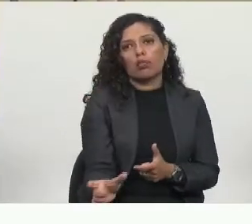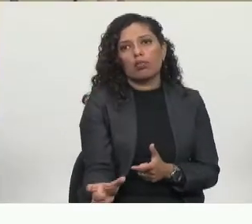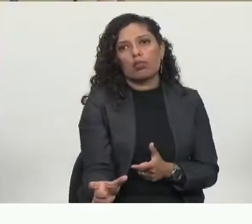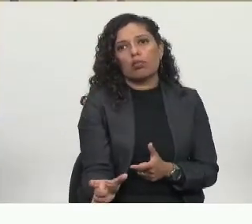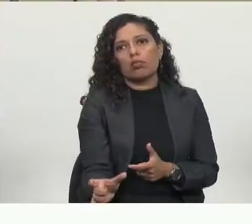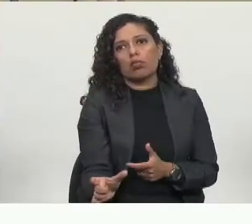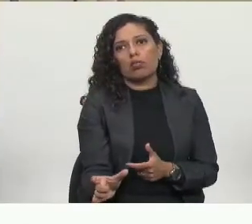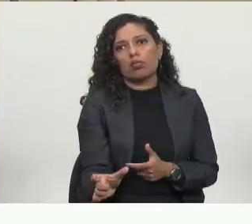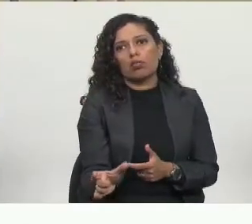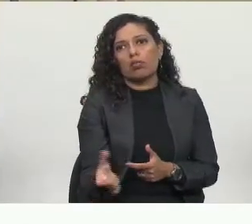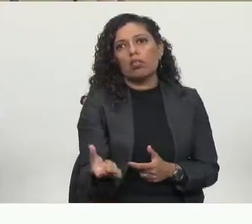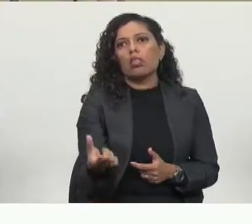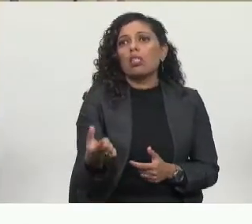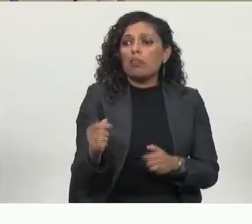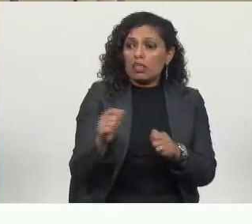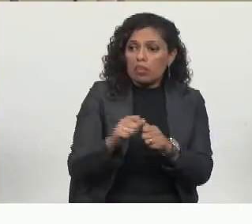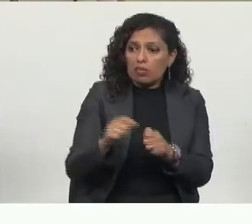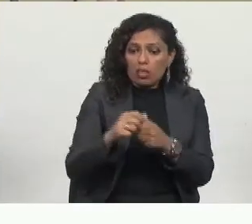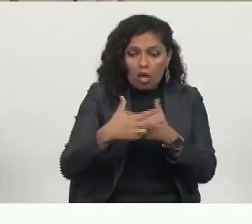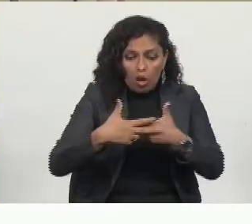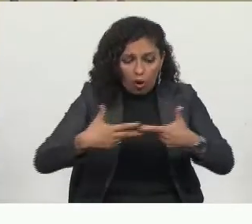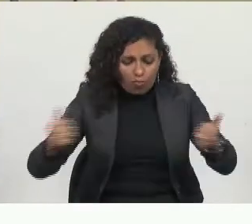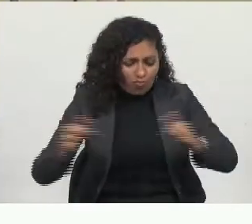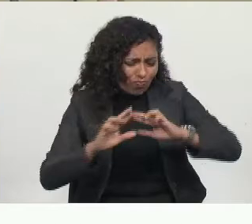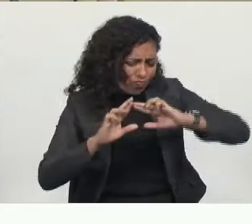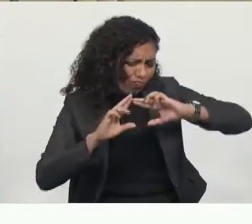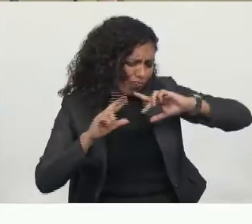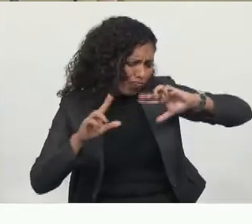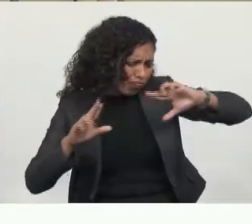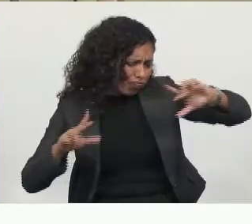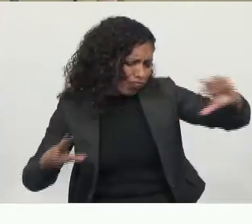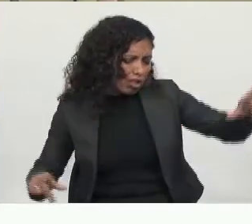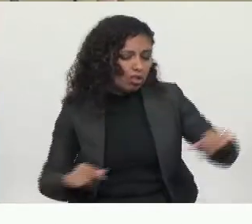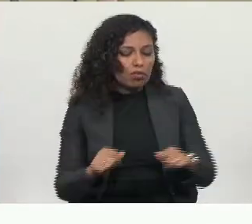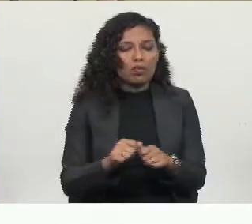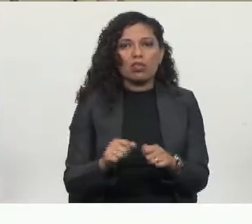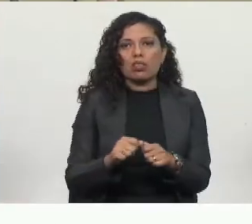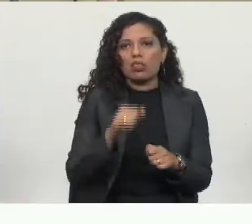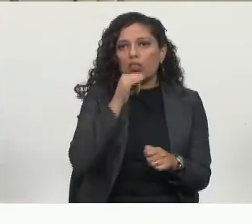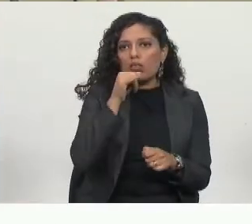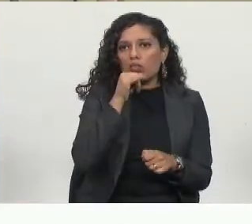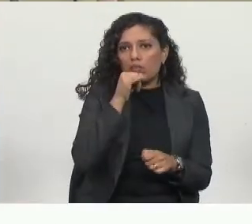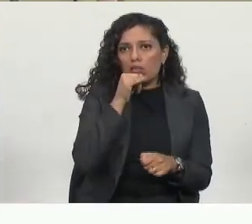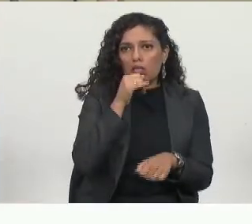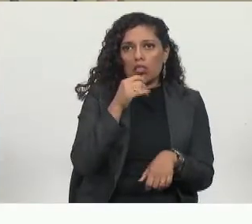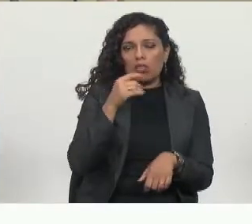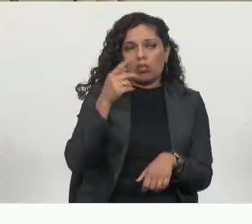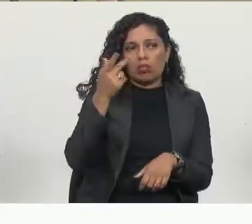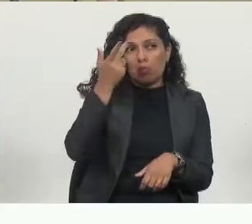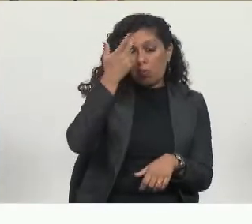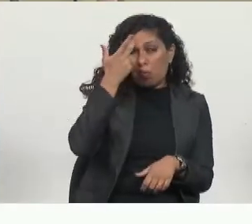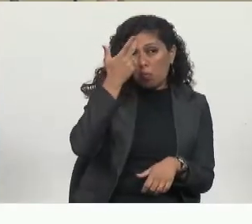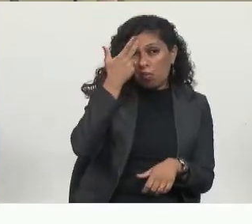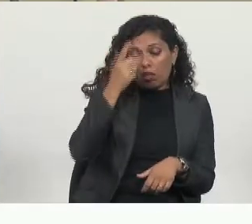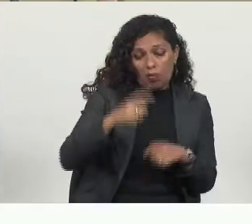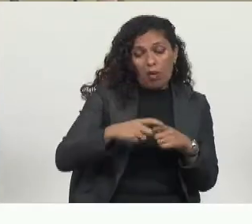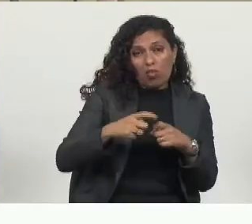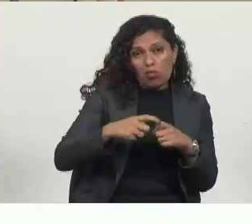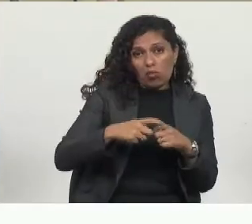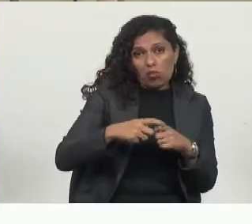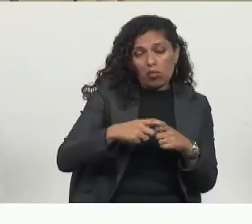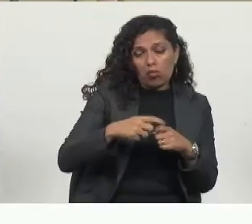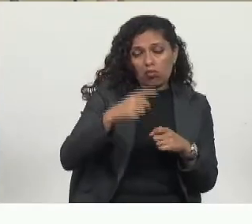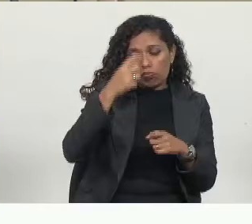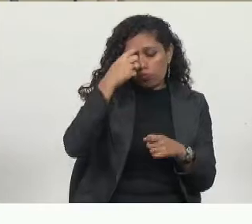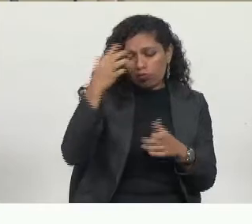treinamento, vai ter que passar por todo um procedimento para adquirir. Vai ter que passar por psicólogo, né?